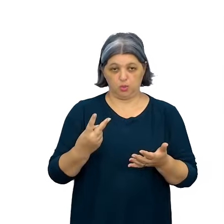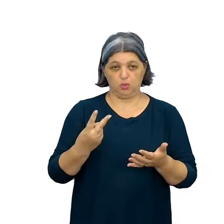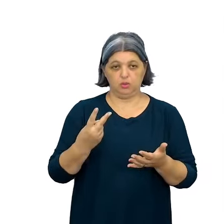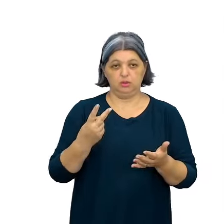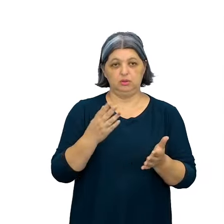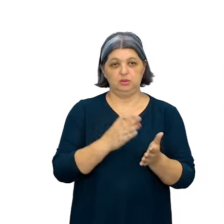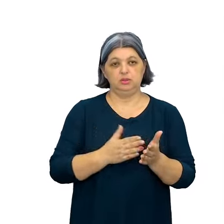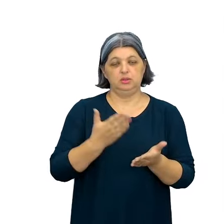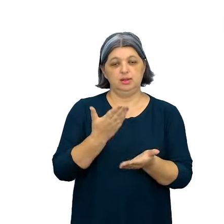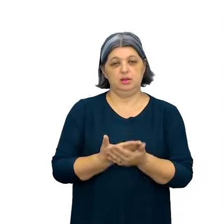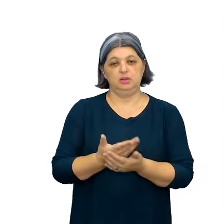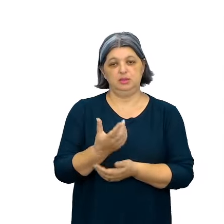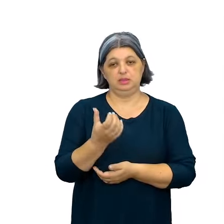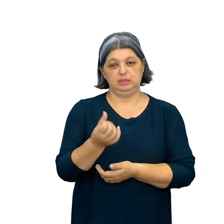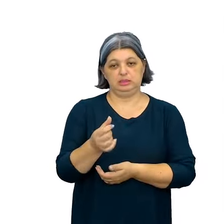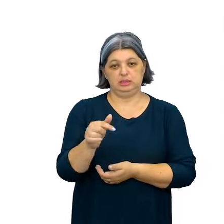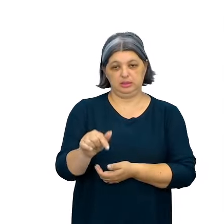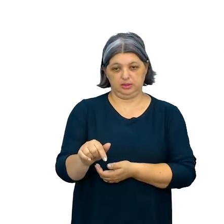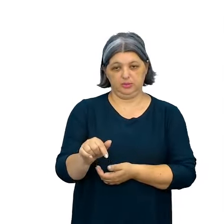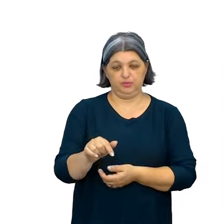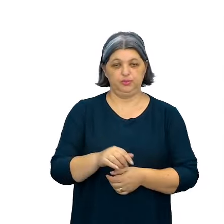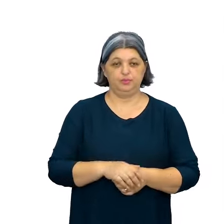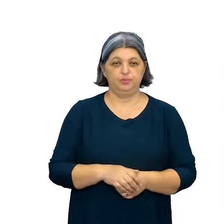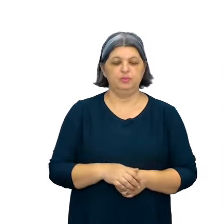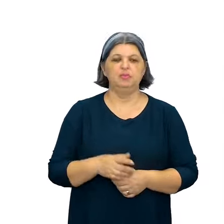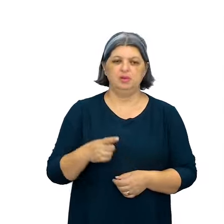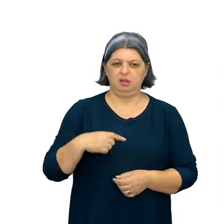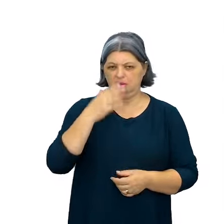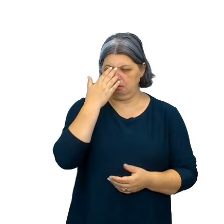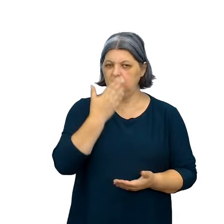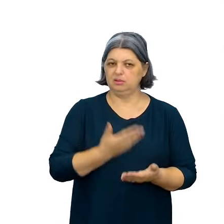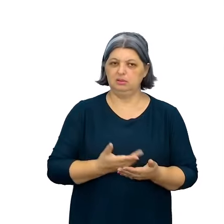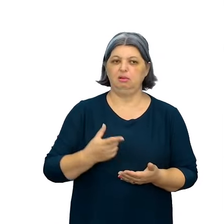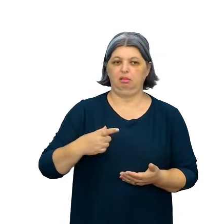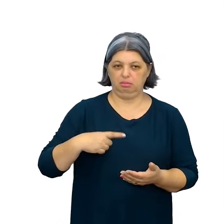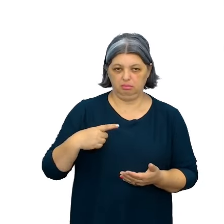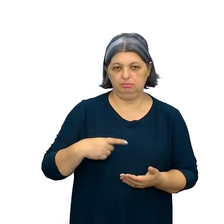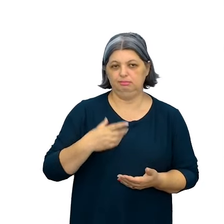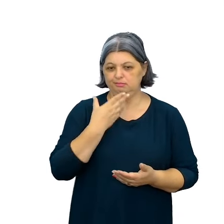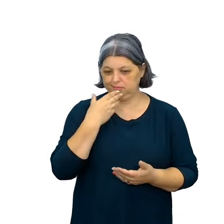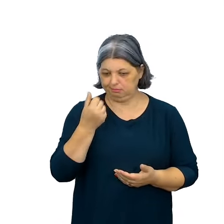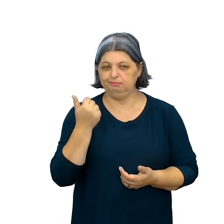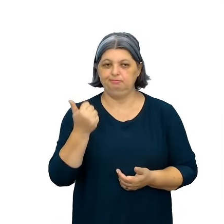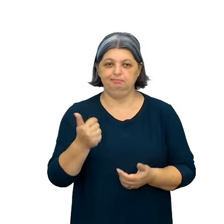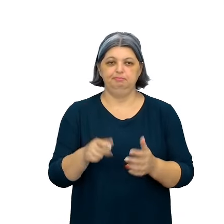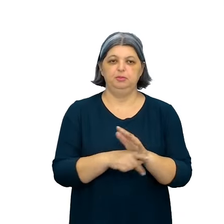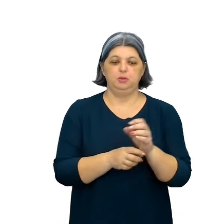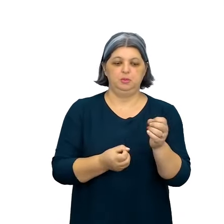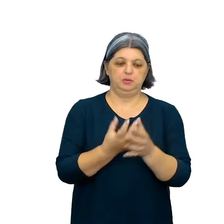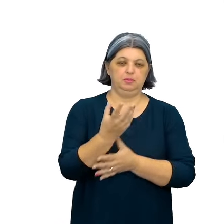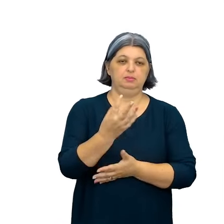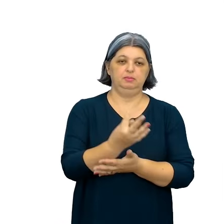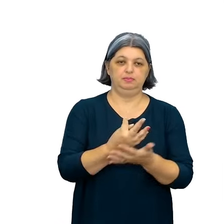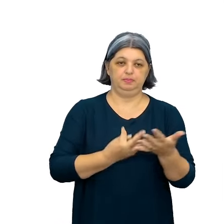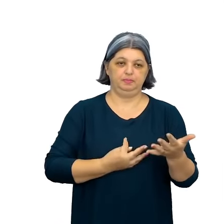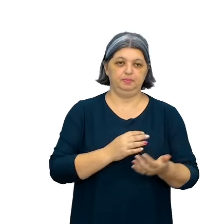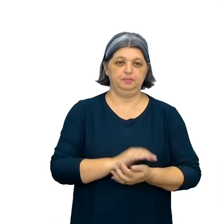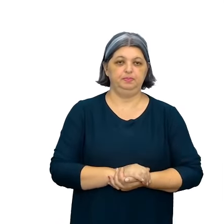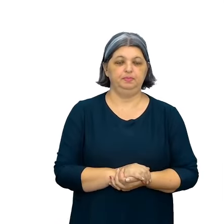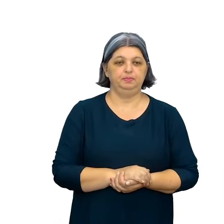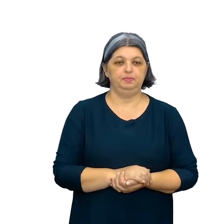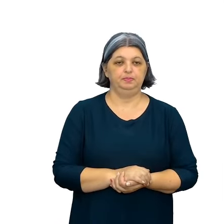7, né? Que eu acredito que vai ter bastante sucesso nessa construção desse texto, tá?